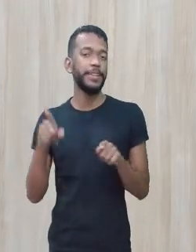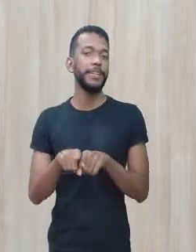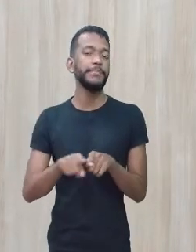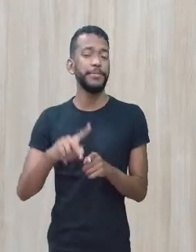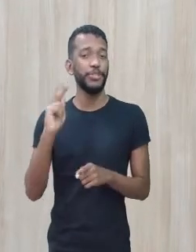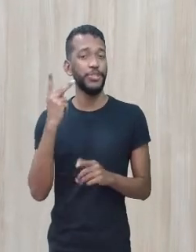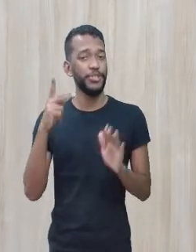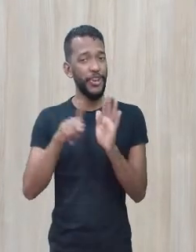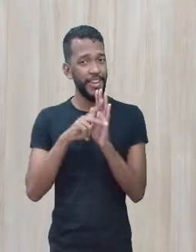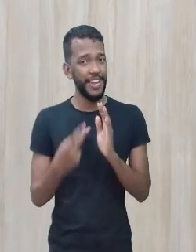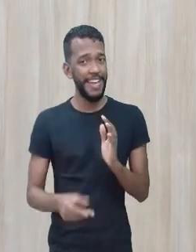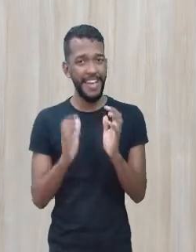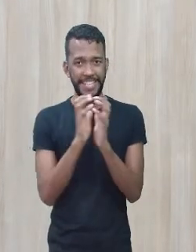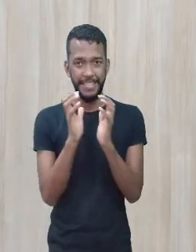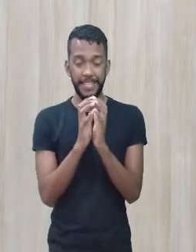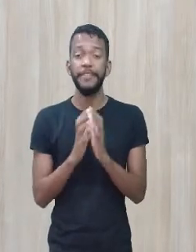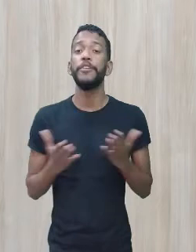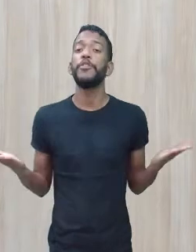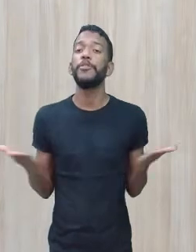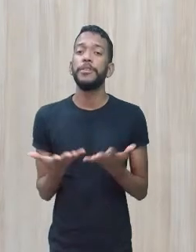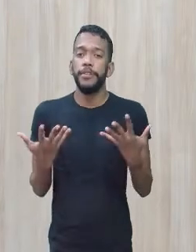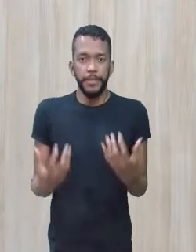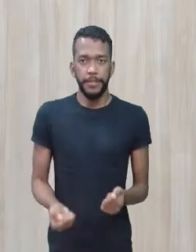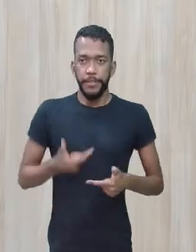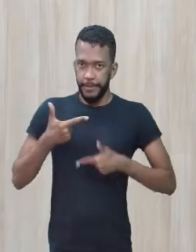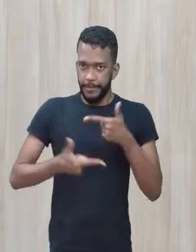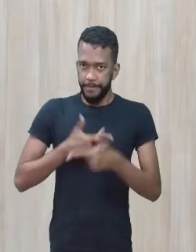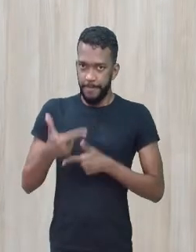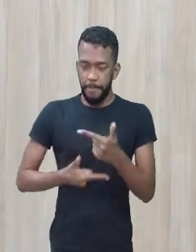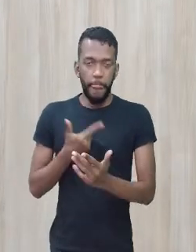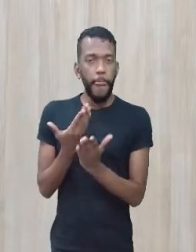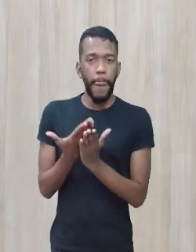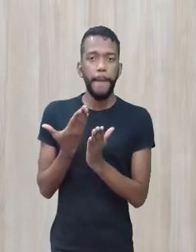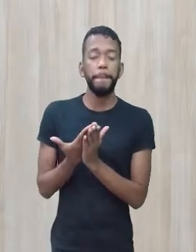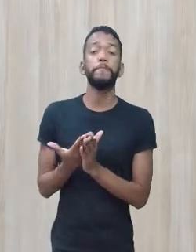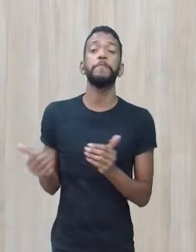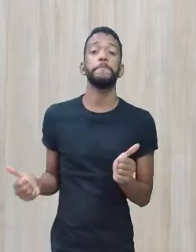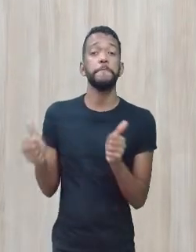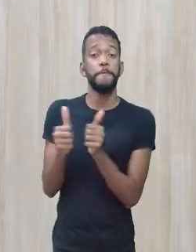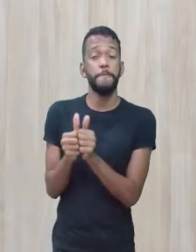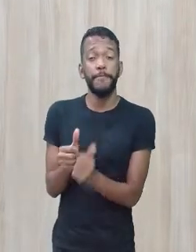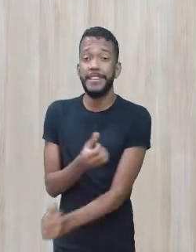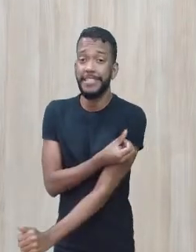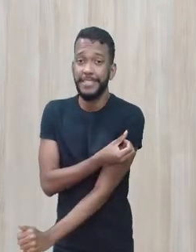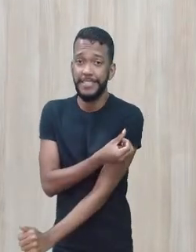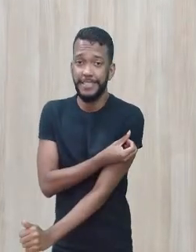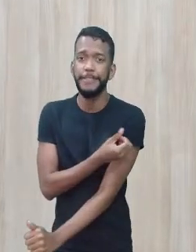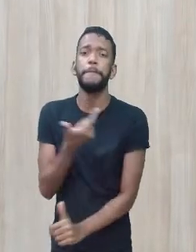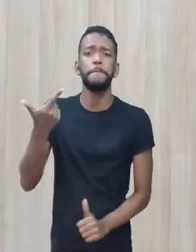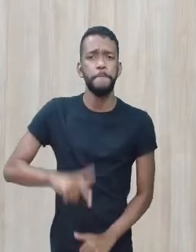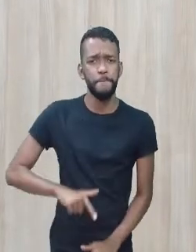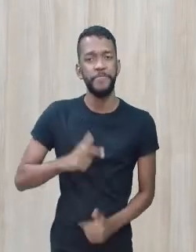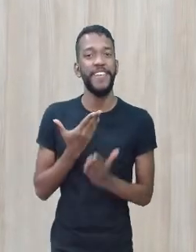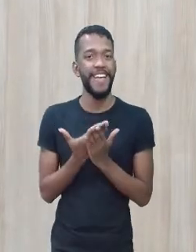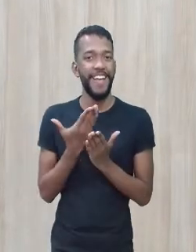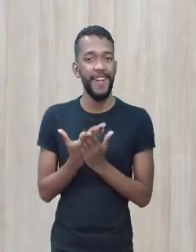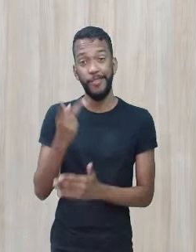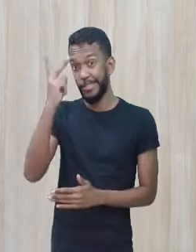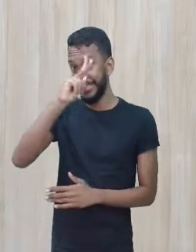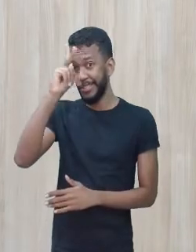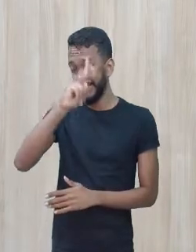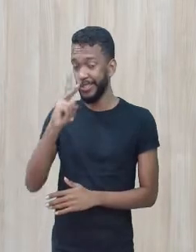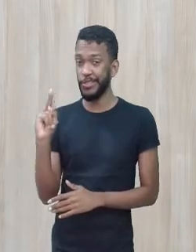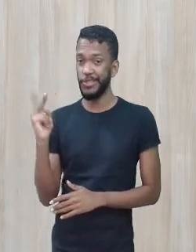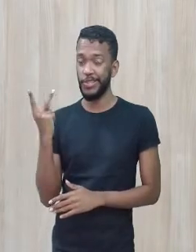nós vamos trabalhar mais uma aula para a turma do 6º ano. Mais uma aula de História do Recife,